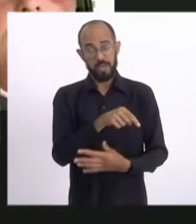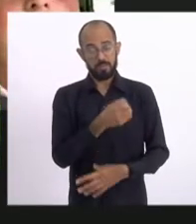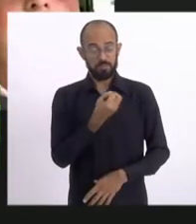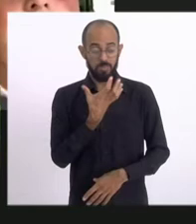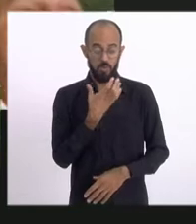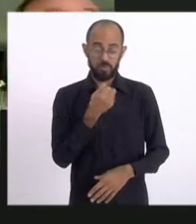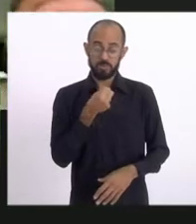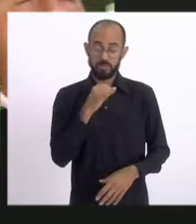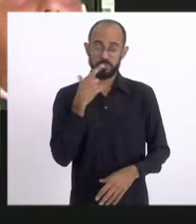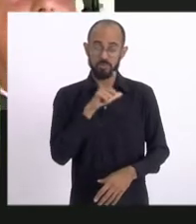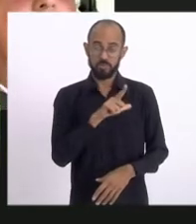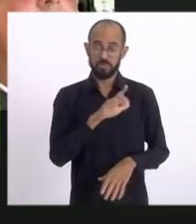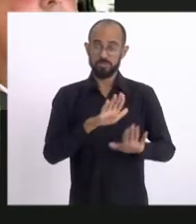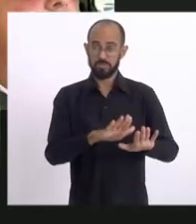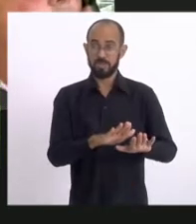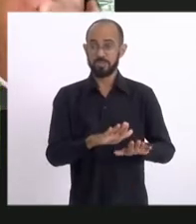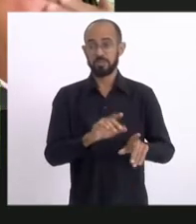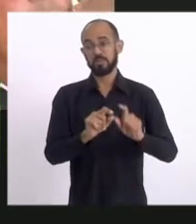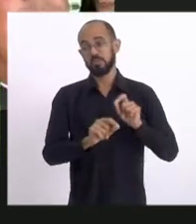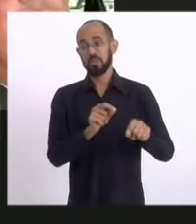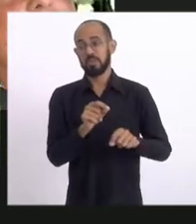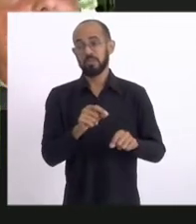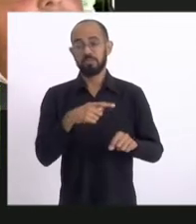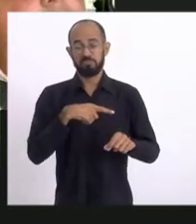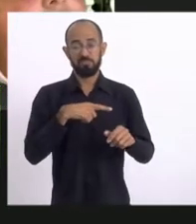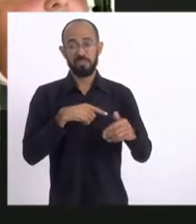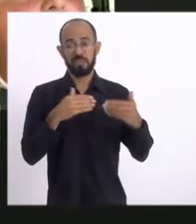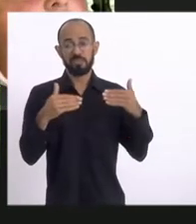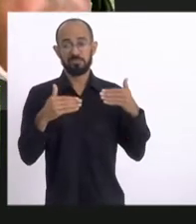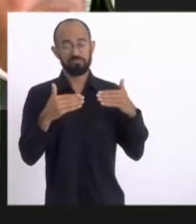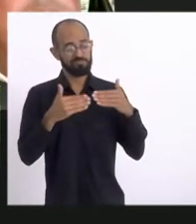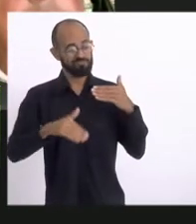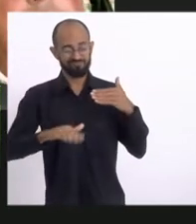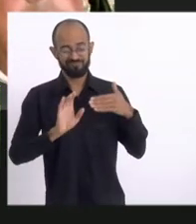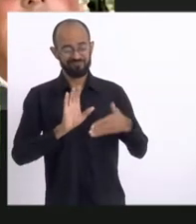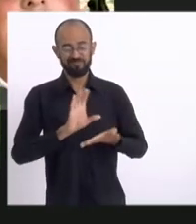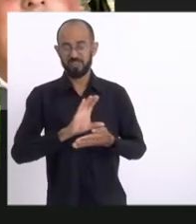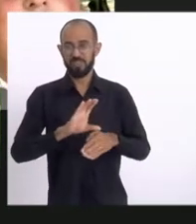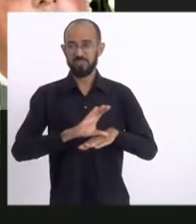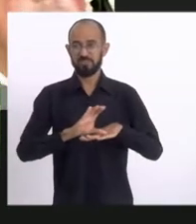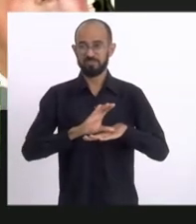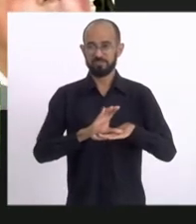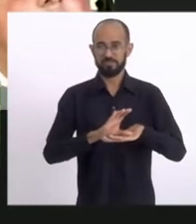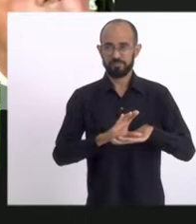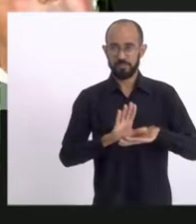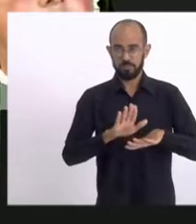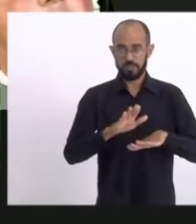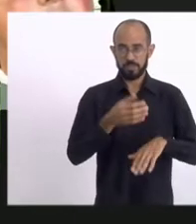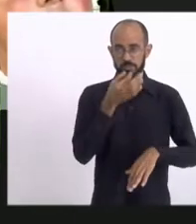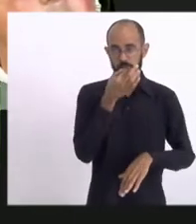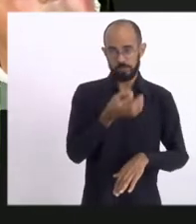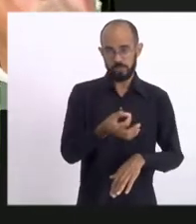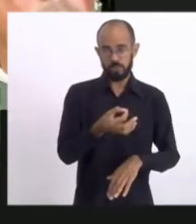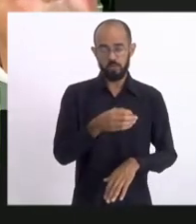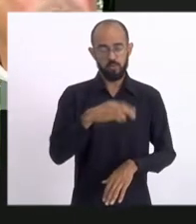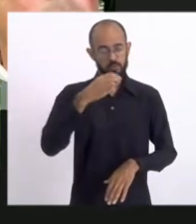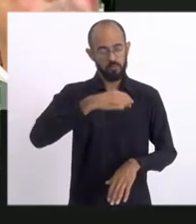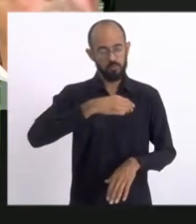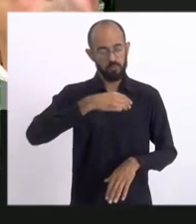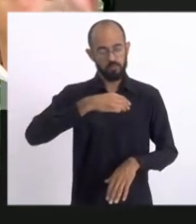Mas, enfim, que tem esse viés de inconstitucionalidade. Por que a gente não faz, o Valdec e o Luiz Paulo,